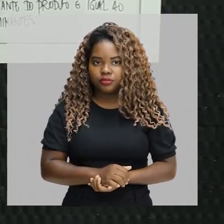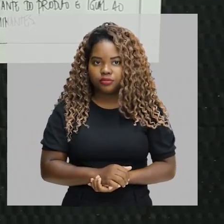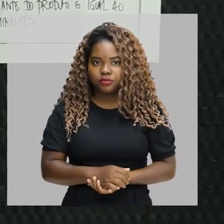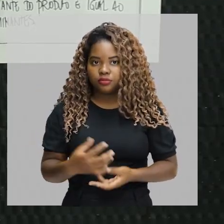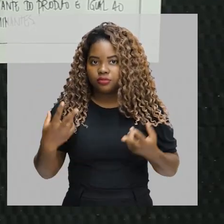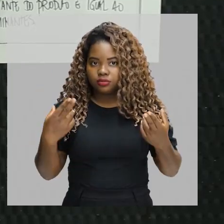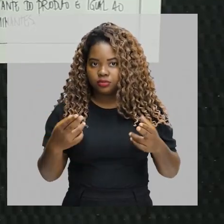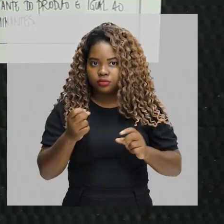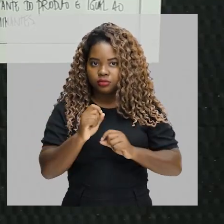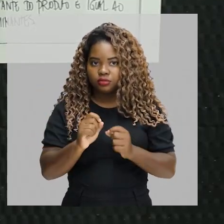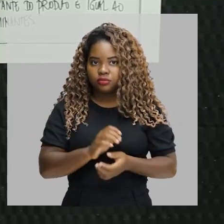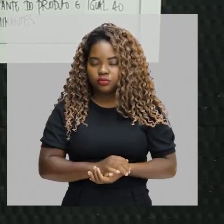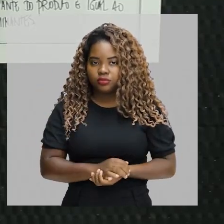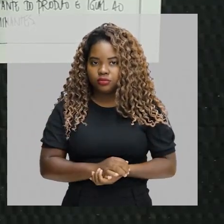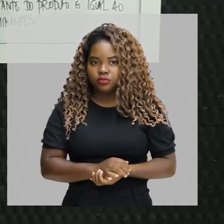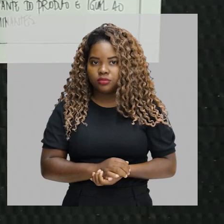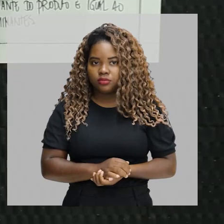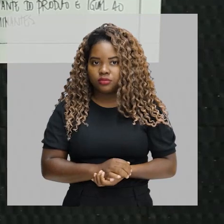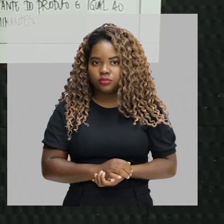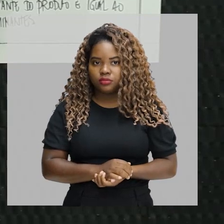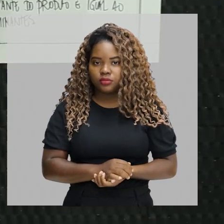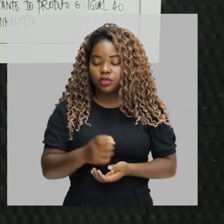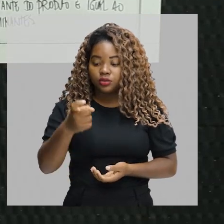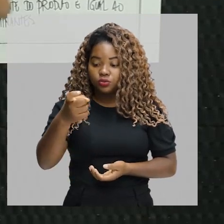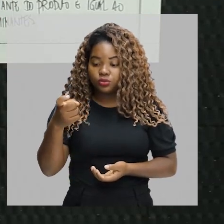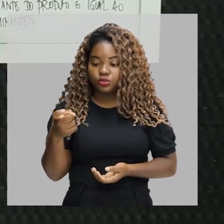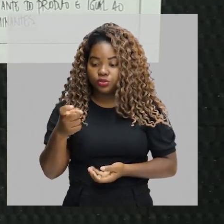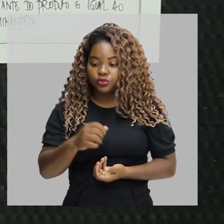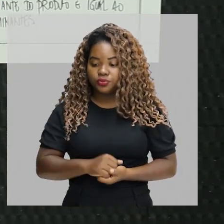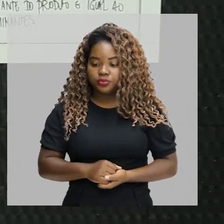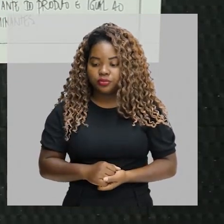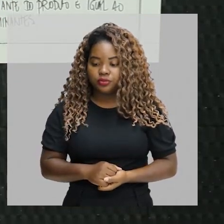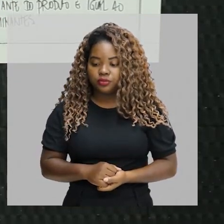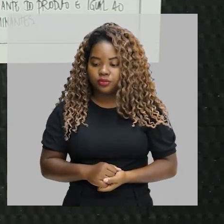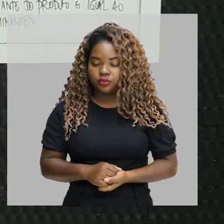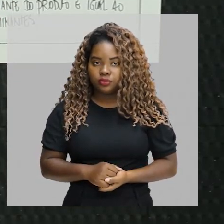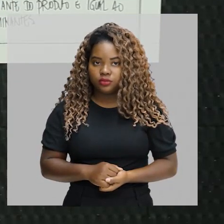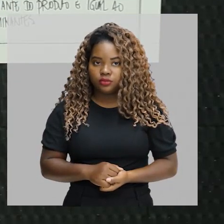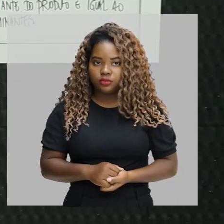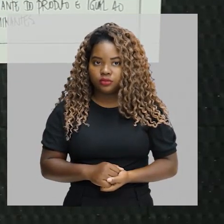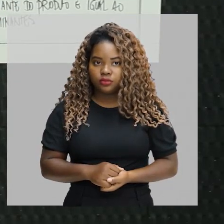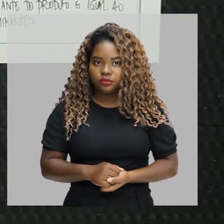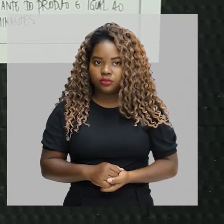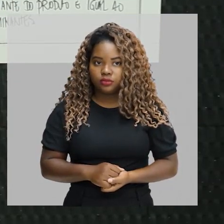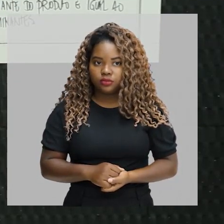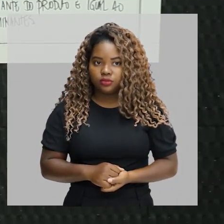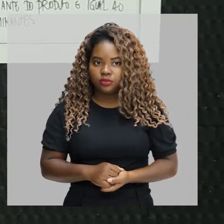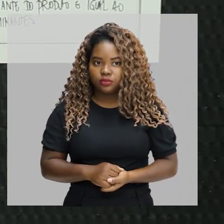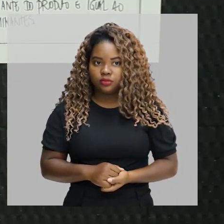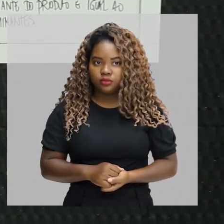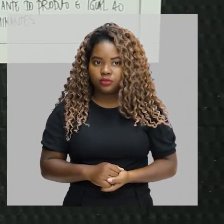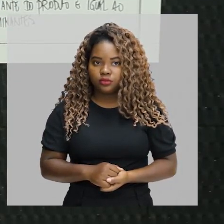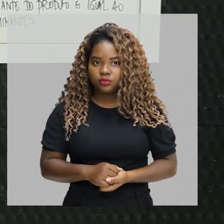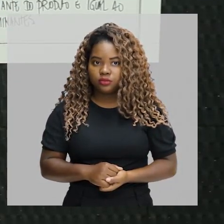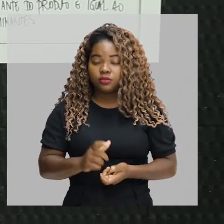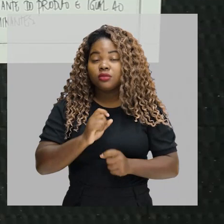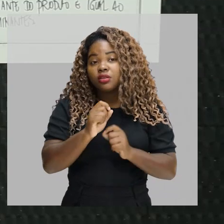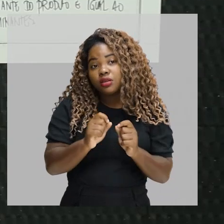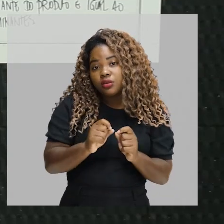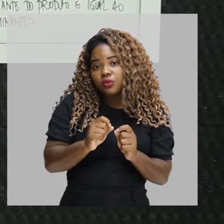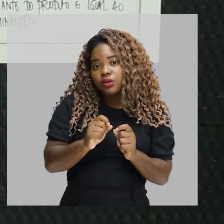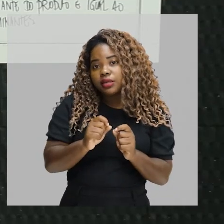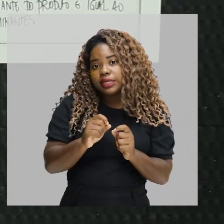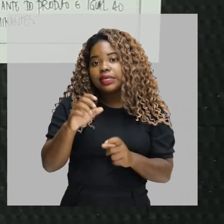for igual a um determinado valor x. Certo? Aí eu vou fazer o seguinte, vou pegar essa matriz